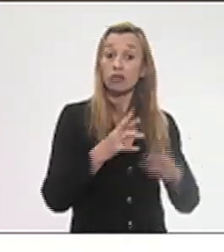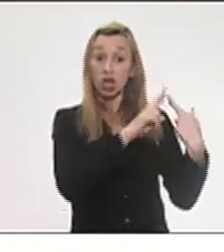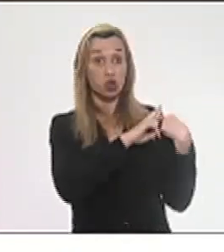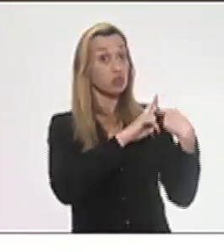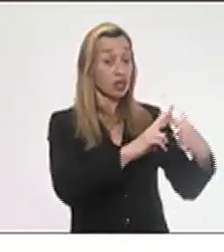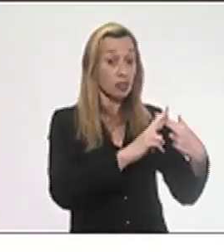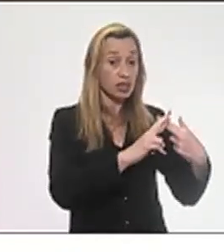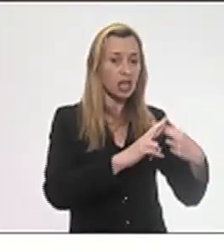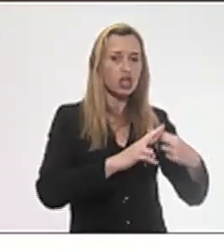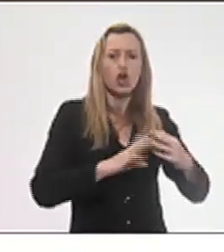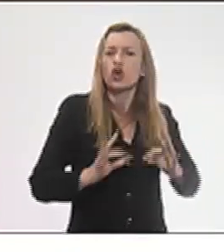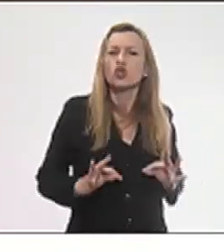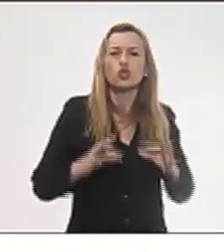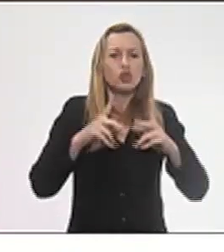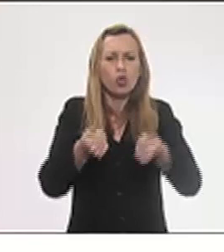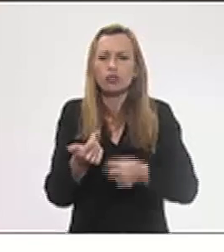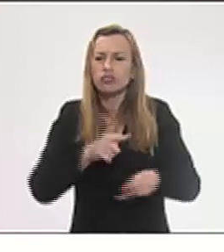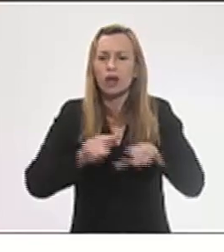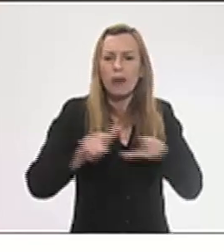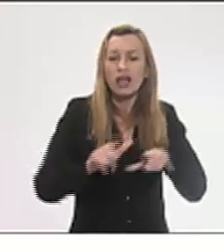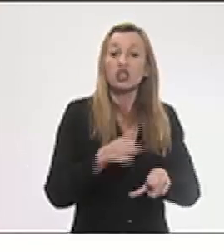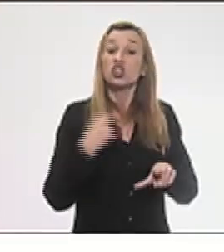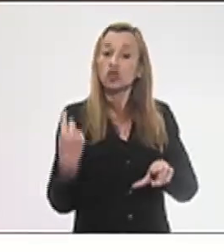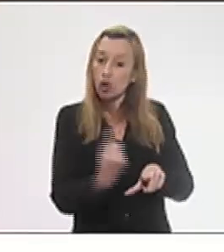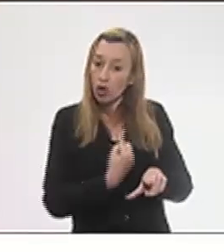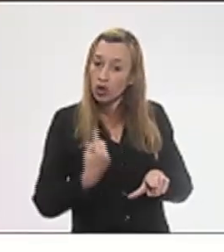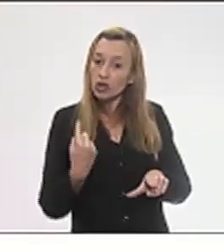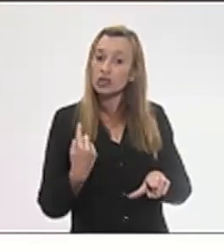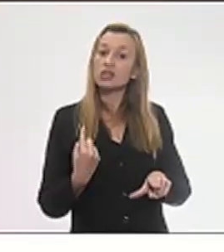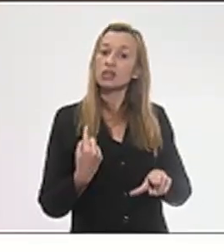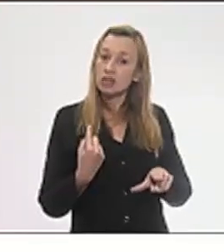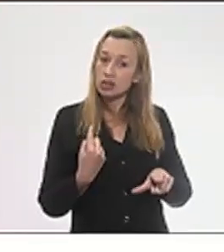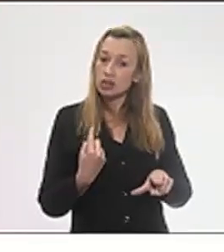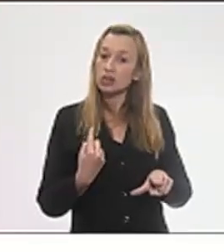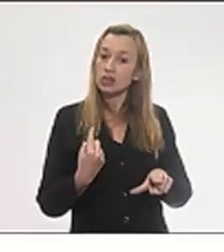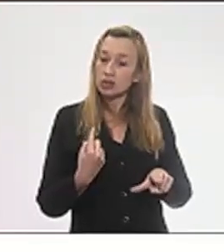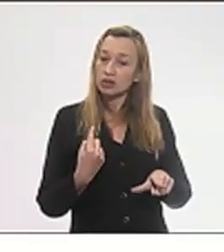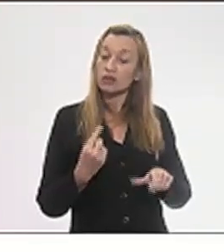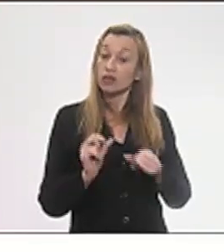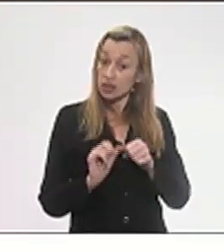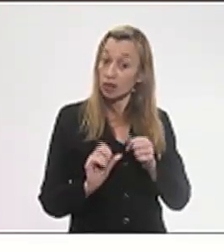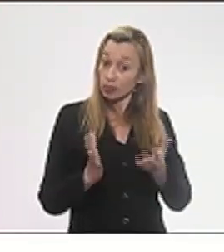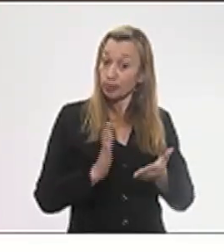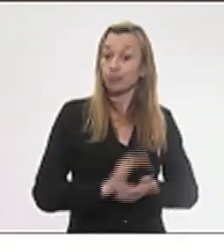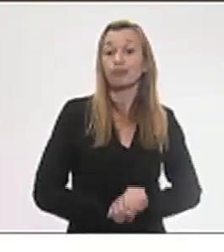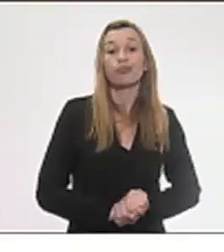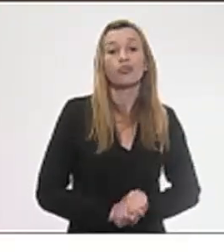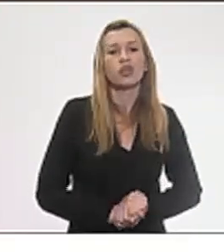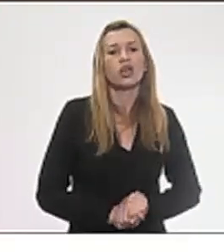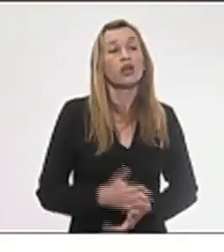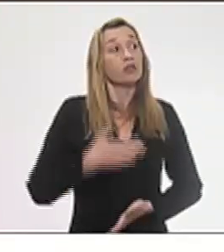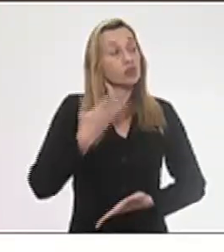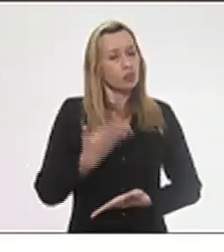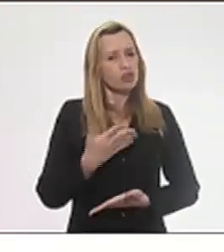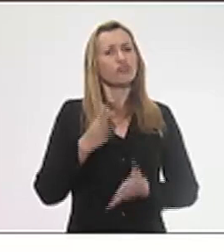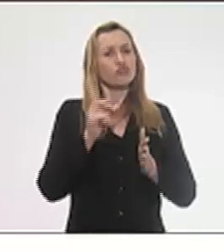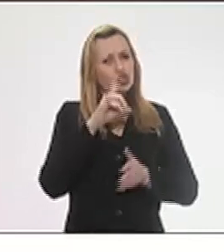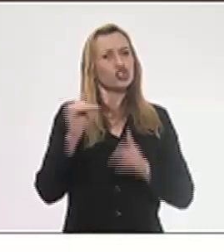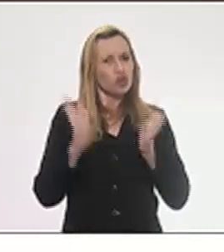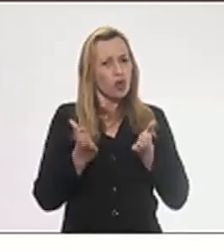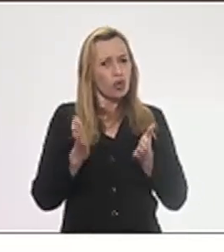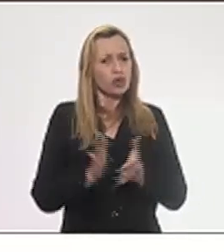responsabilidade sobre todo o trabalho que nós aqui venhamos desenvolver. E fomos surpreendidos no dia de